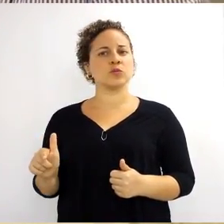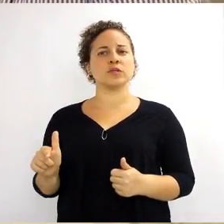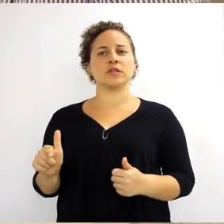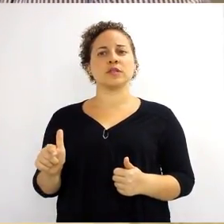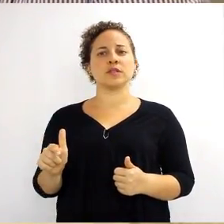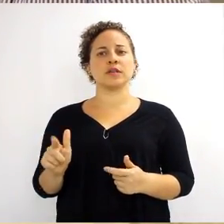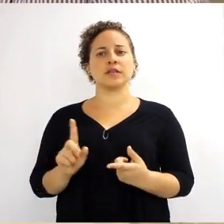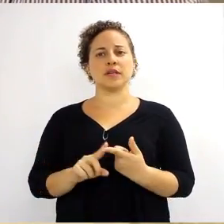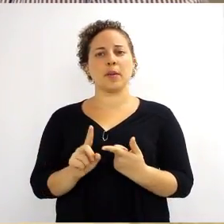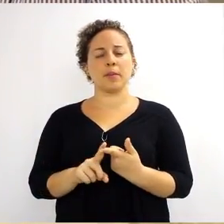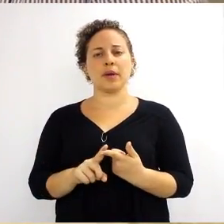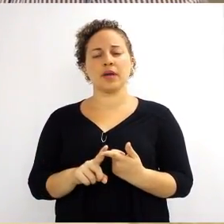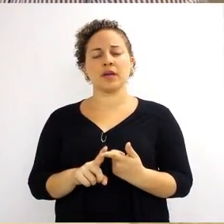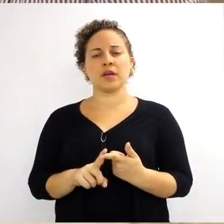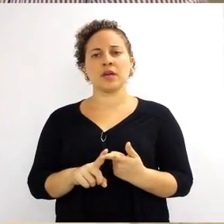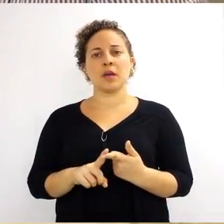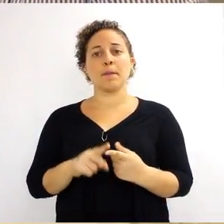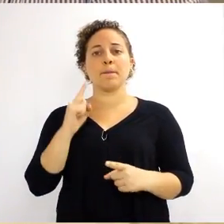Não sendo permitido